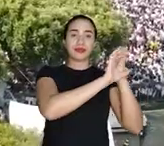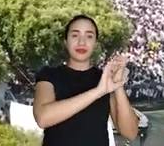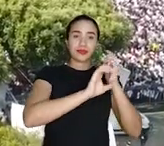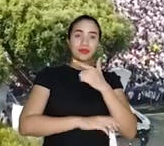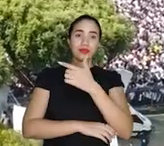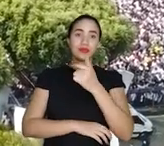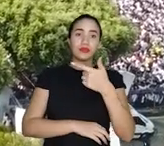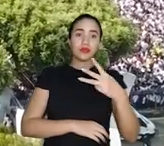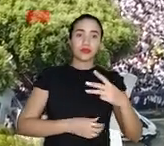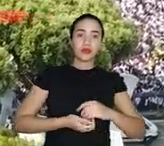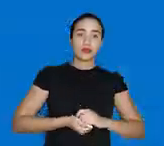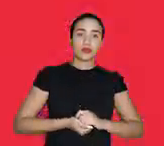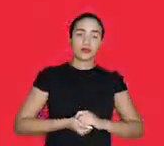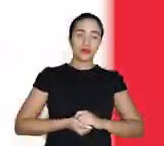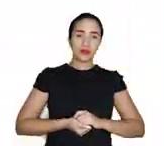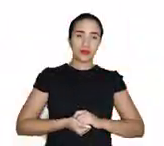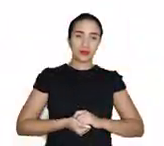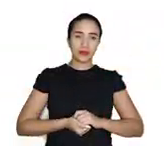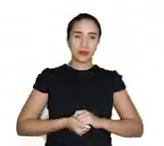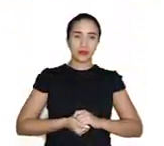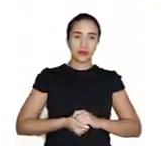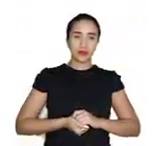Círio 2023.